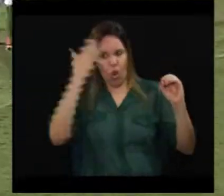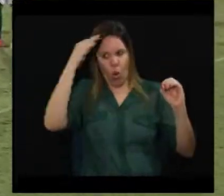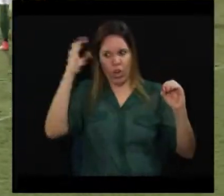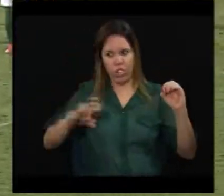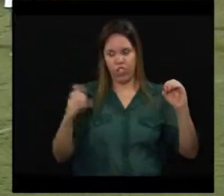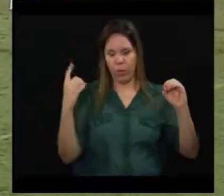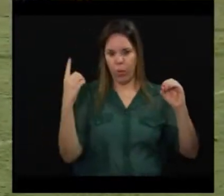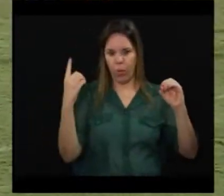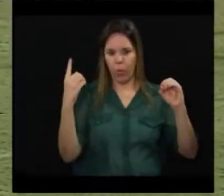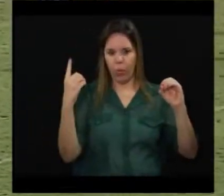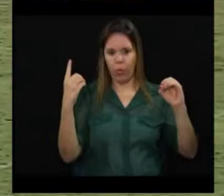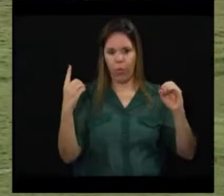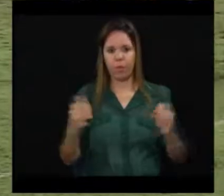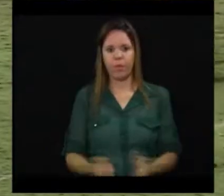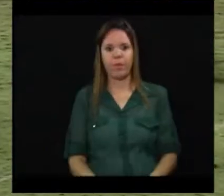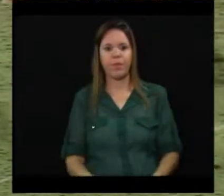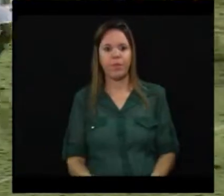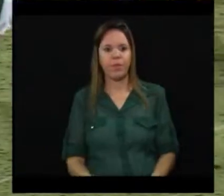Coritiba 1.